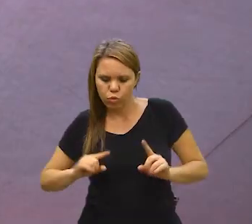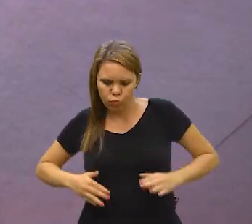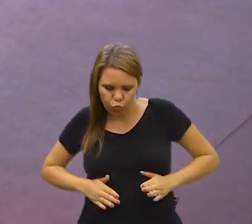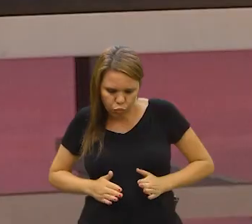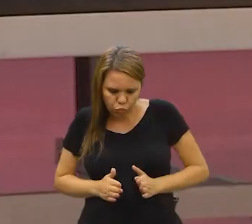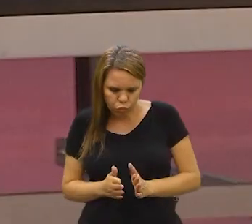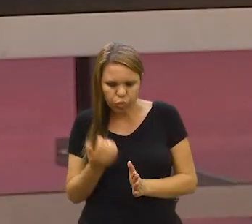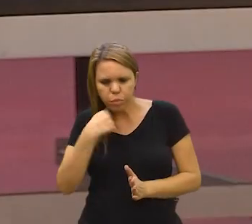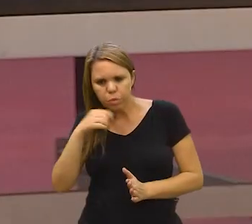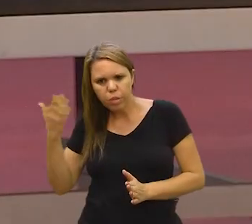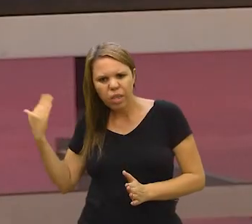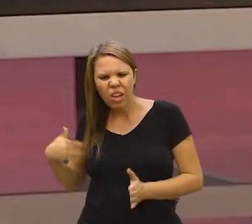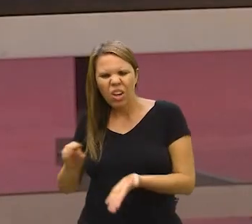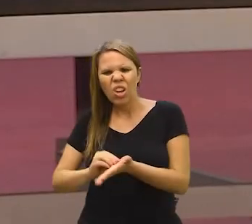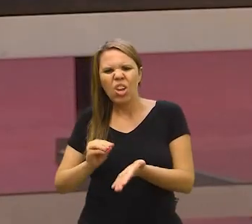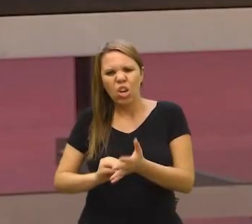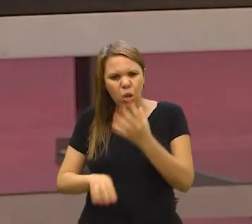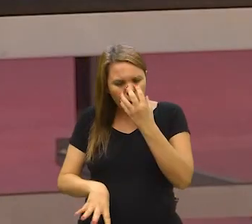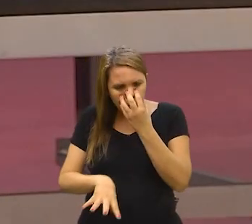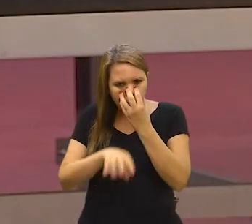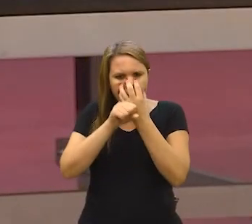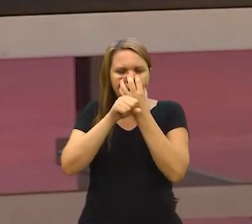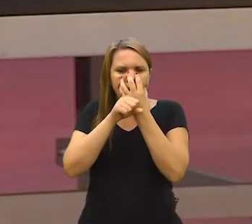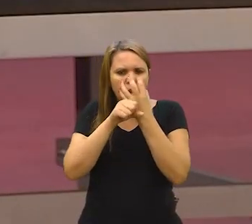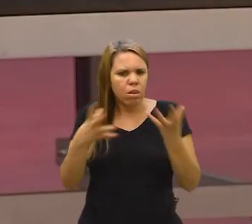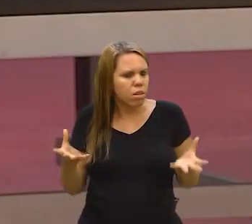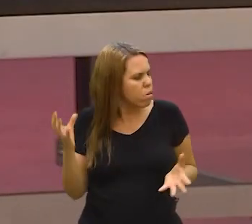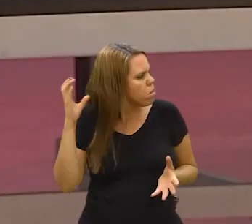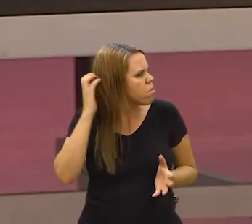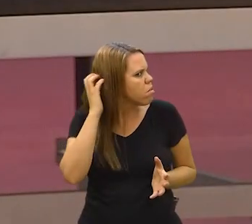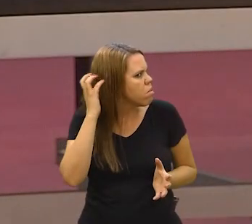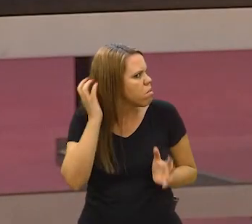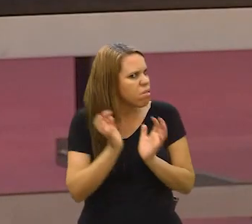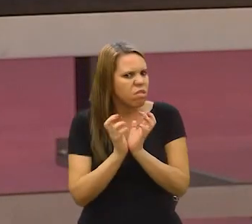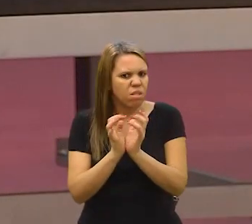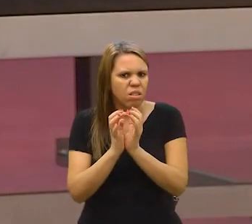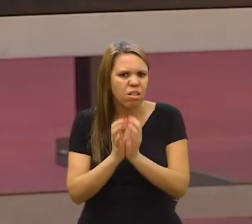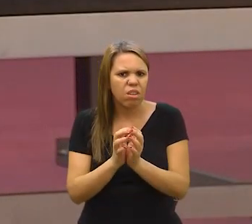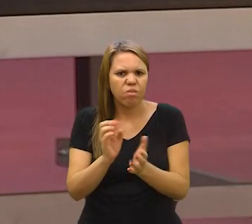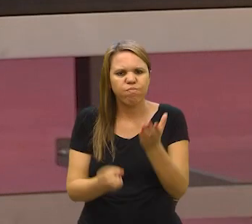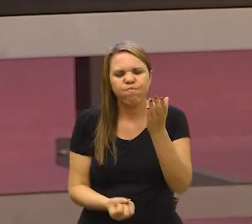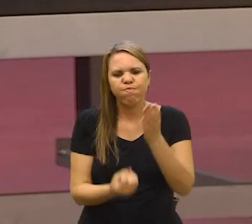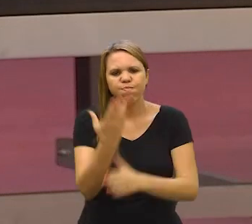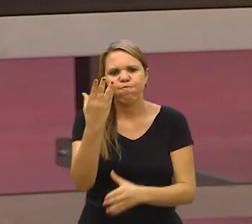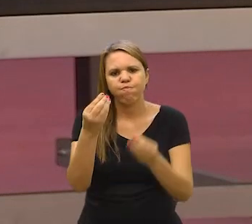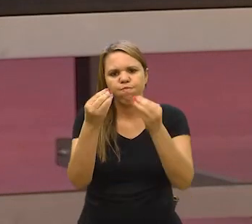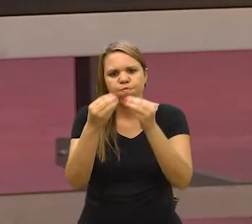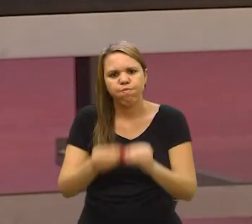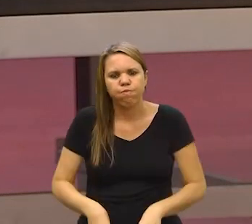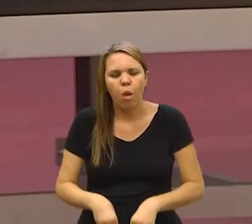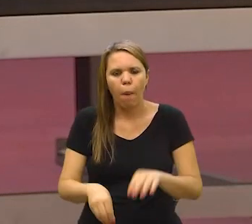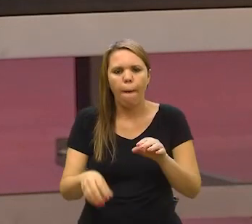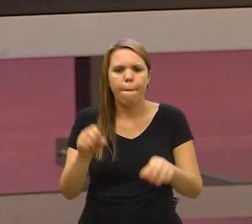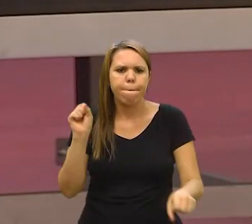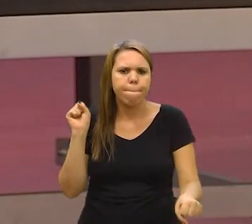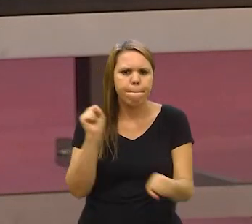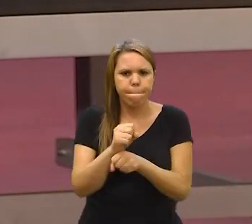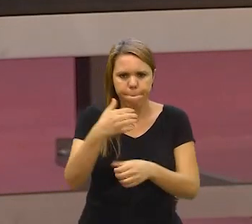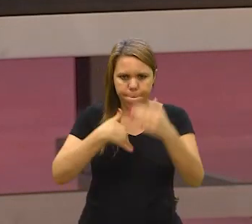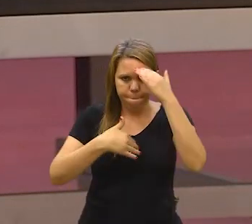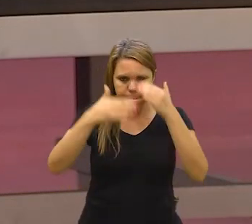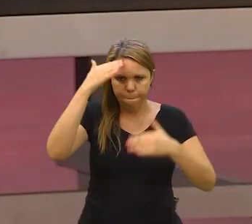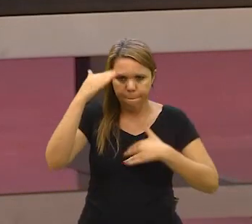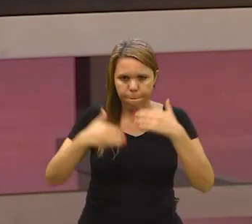da minha mãe, faltou oxigenação no cérebro, então isso acarretou uma paralisia cerebral, mais especificamente o nome da deficiência